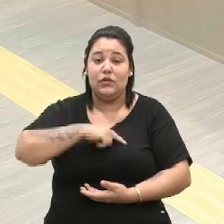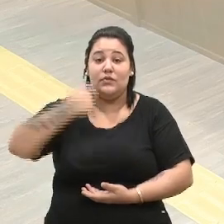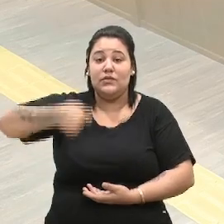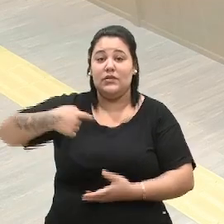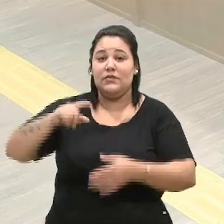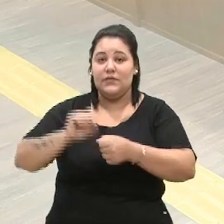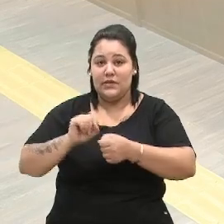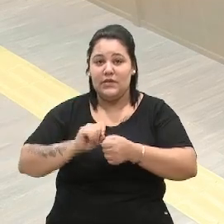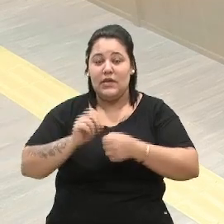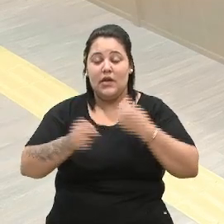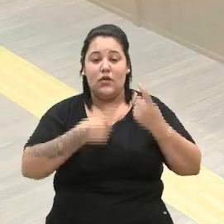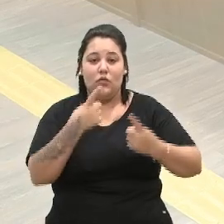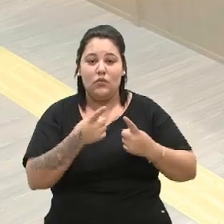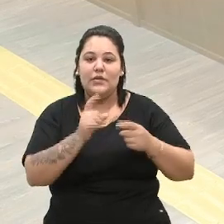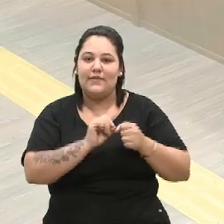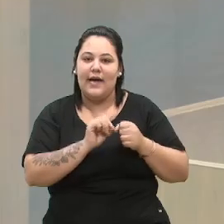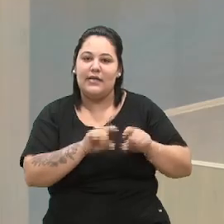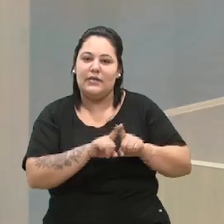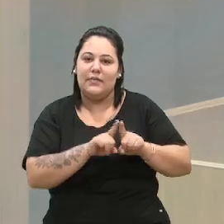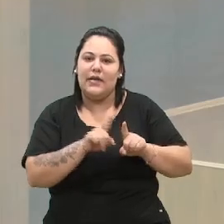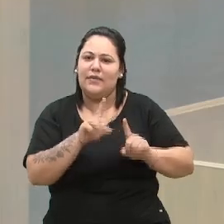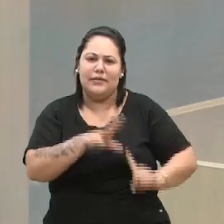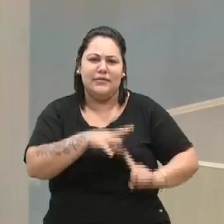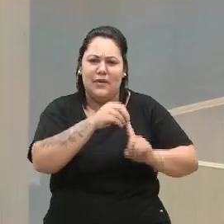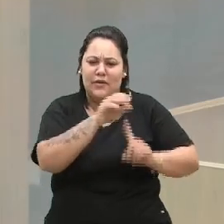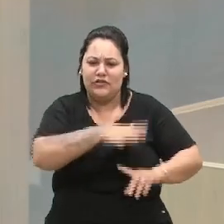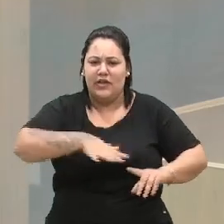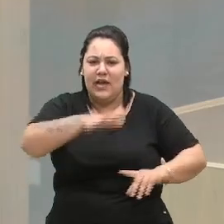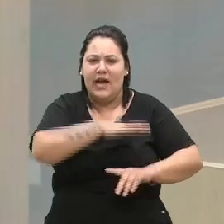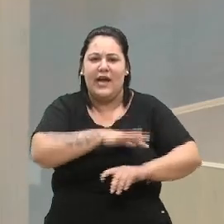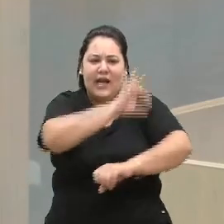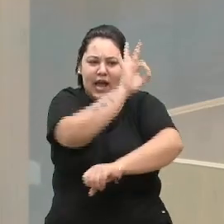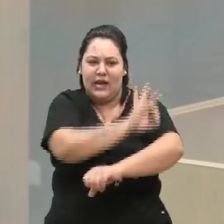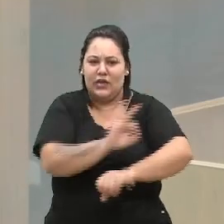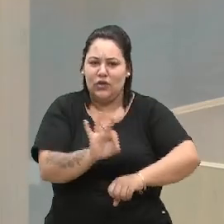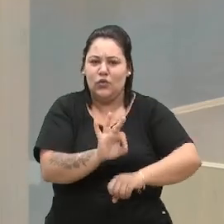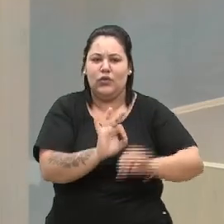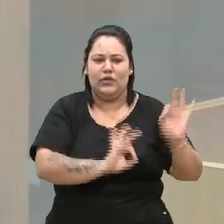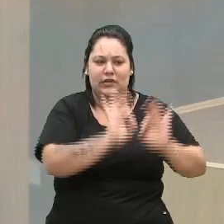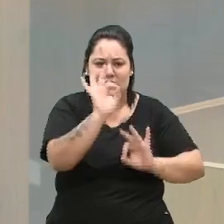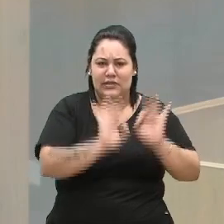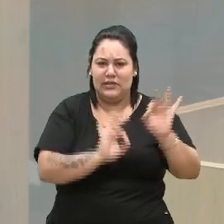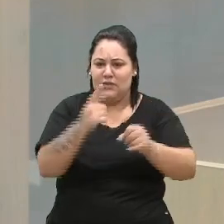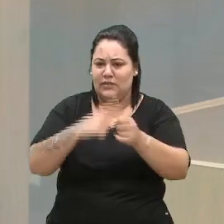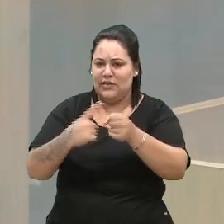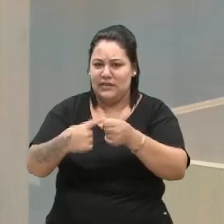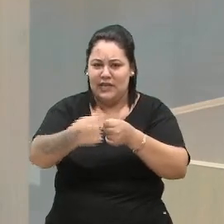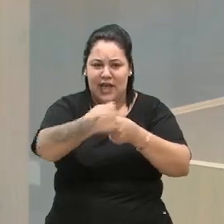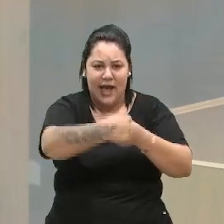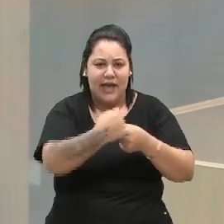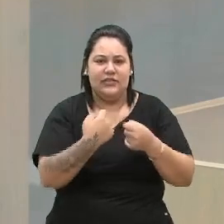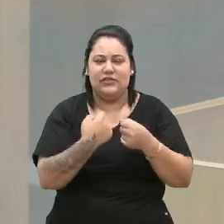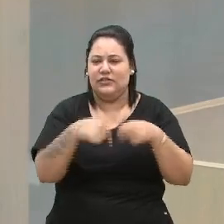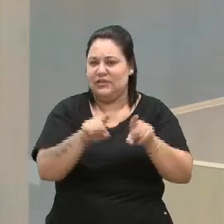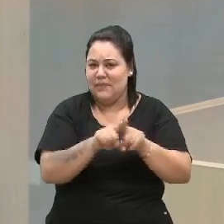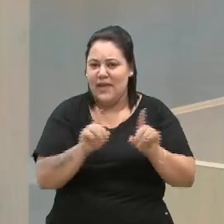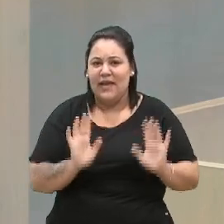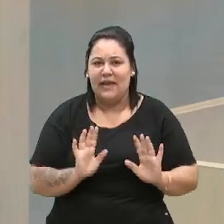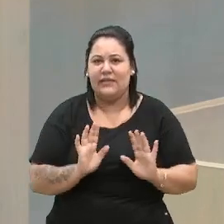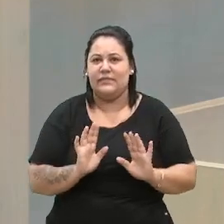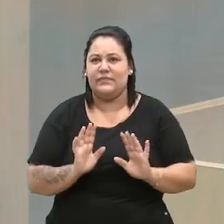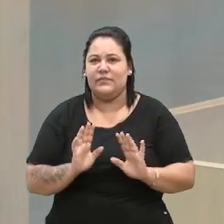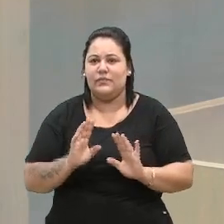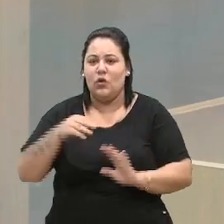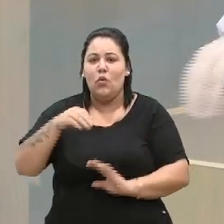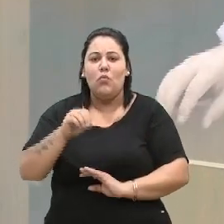fazem, principalmente as voltadas à área da arquitetura, né, do planejamento da cidade, o Viva Cidade faz muito isso, o Mosaico na